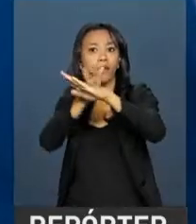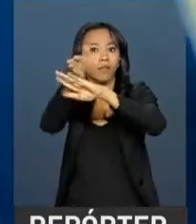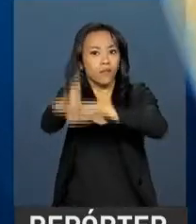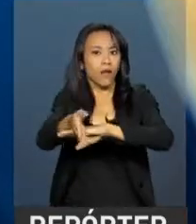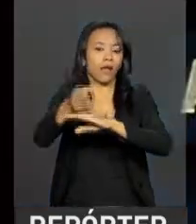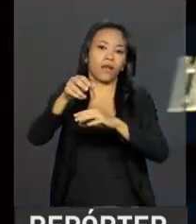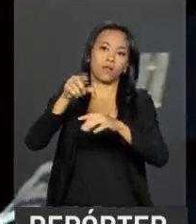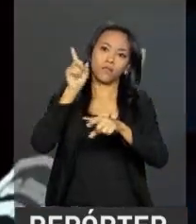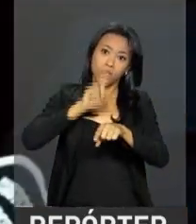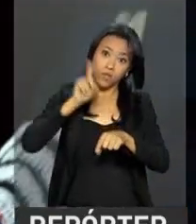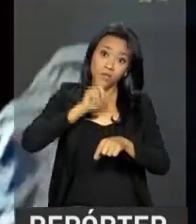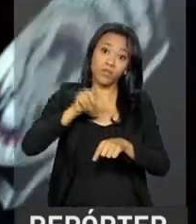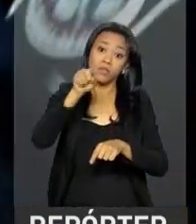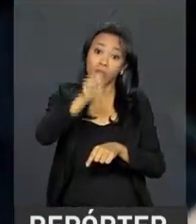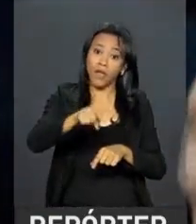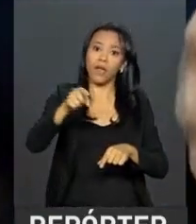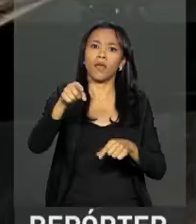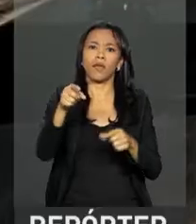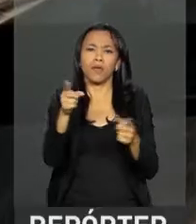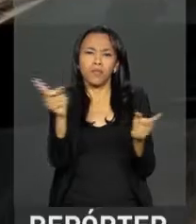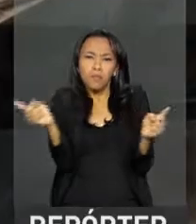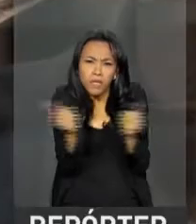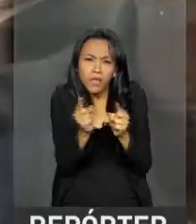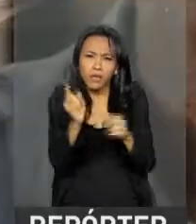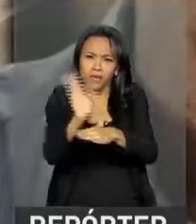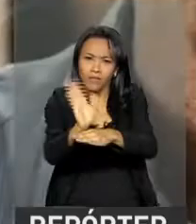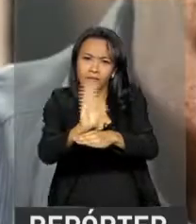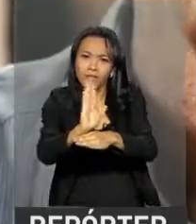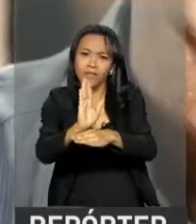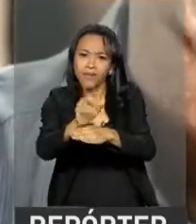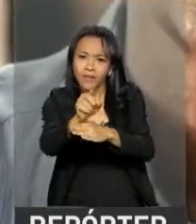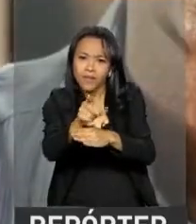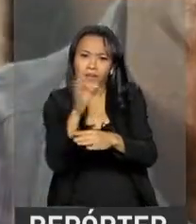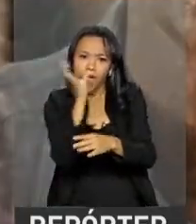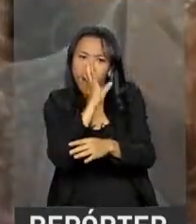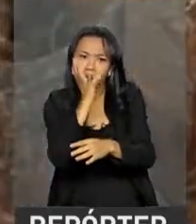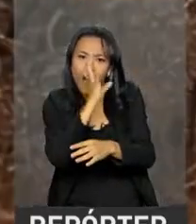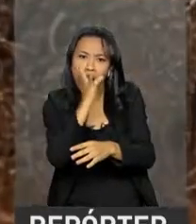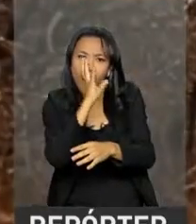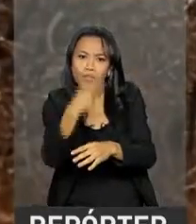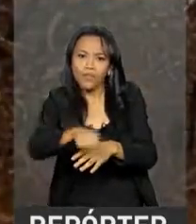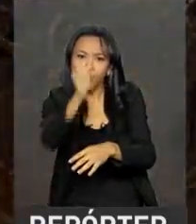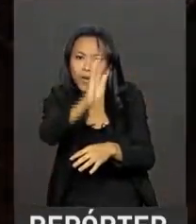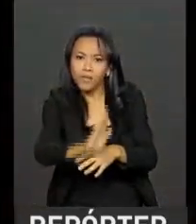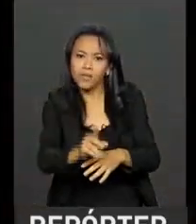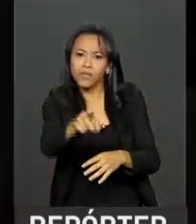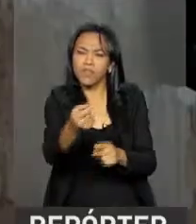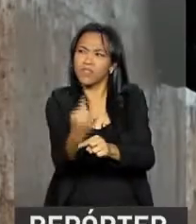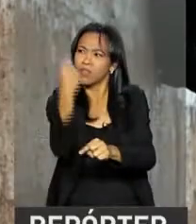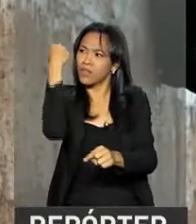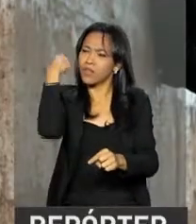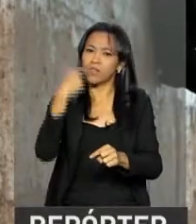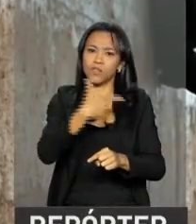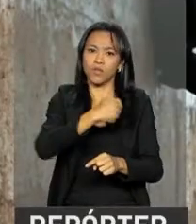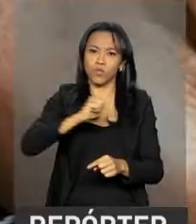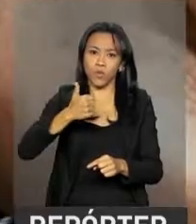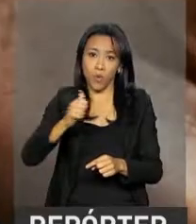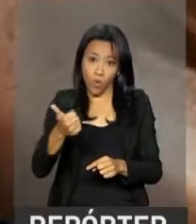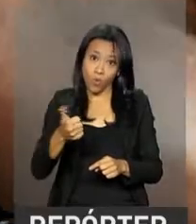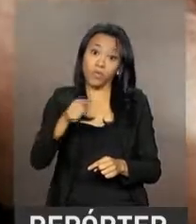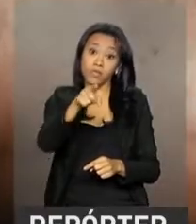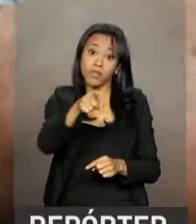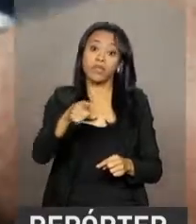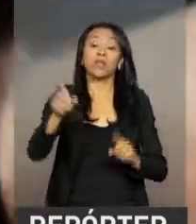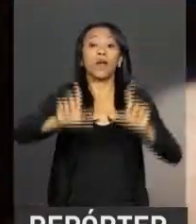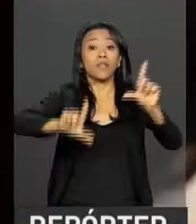das produções nacionais que tem ganhado espaço nas telinhas dos brasileiros nos últimos anos. Desde 2011, canais da TV